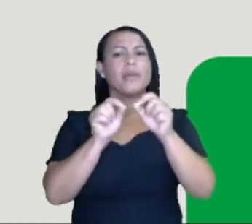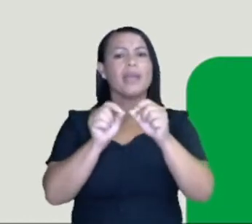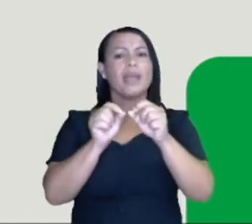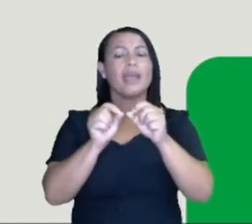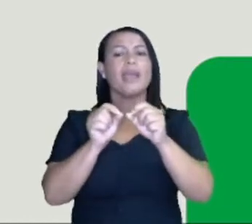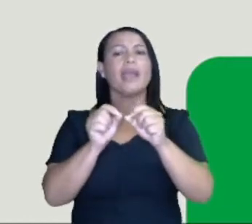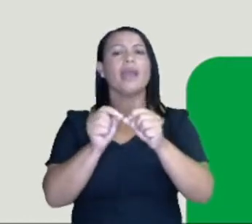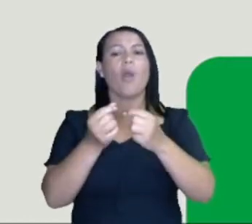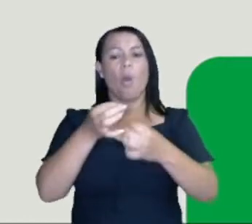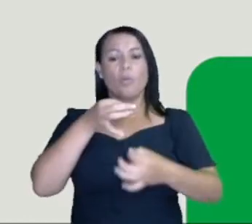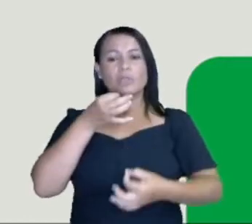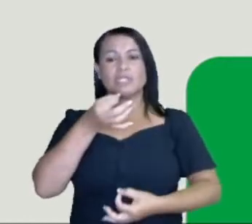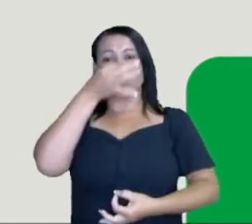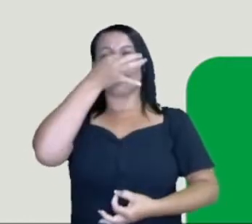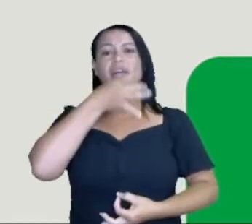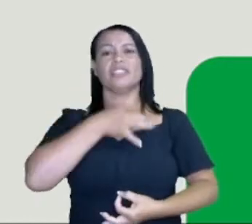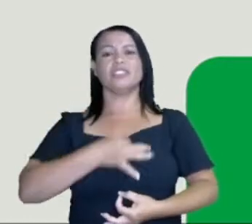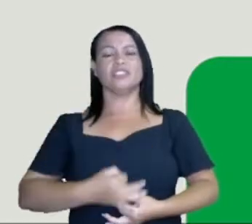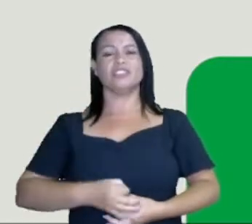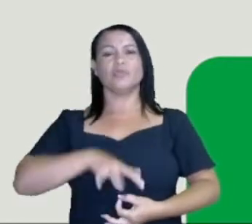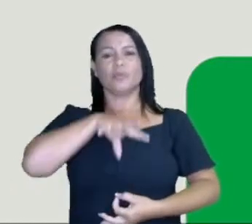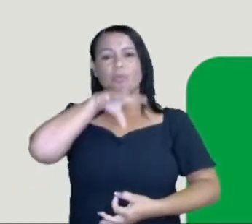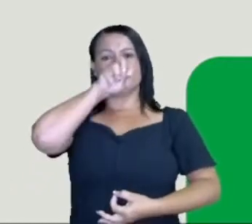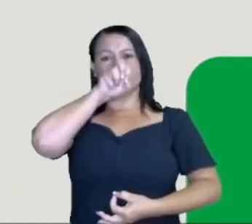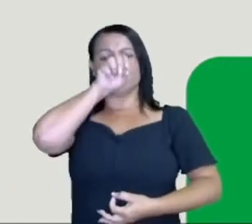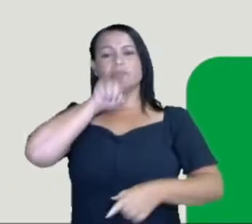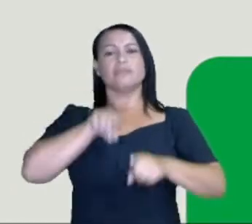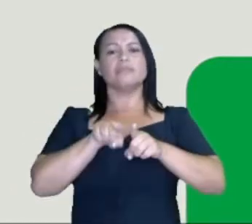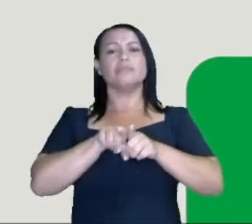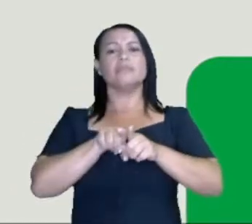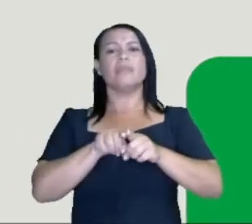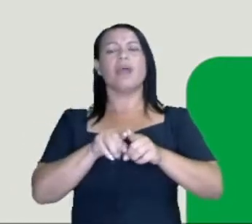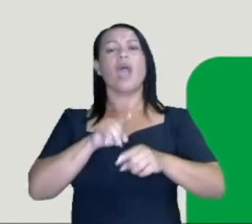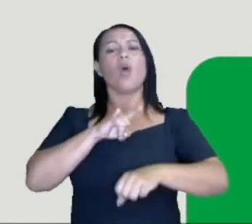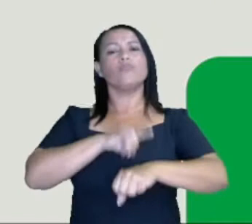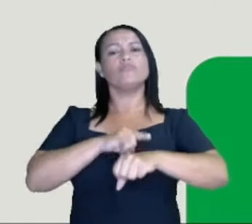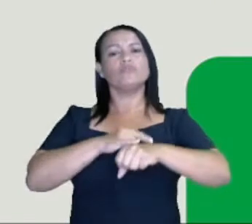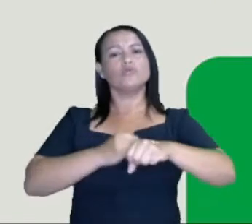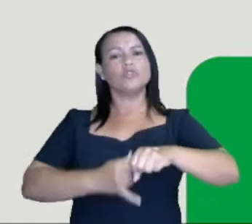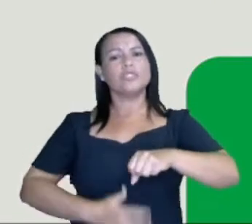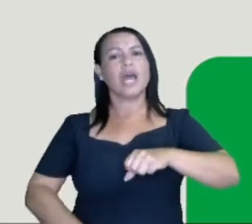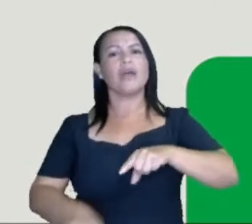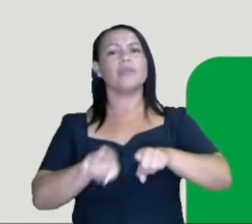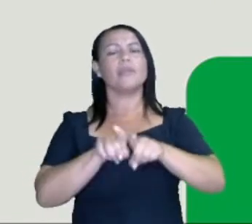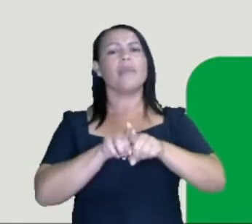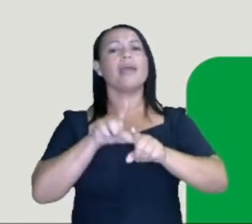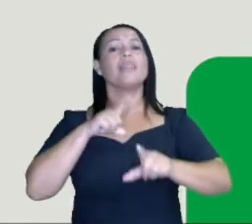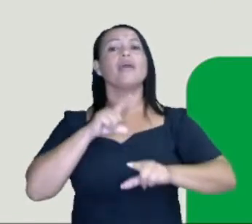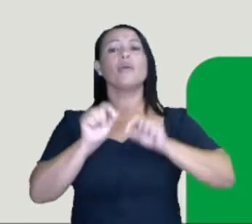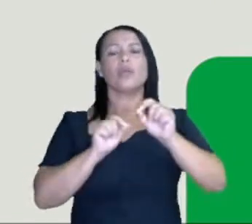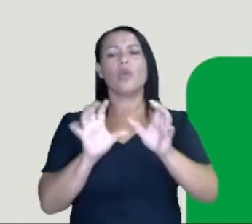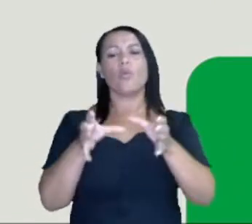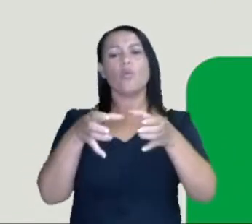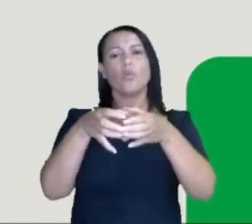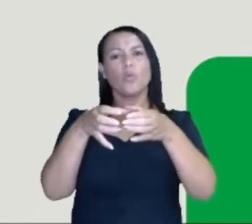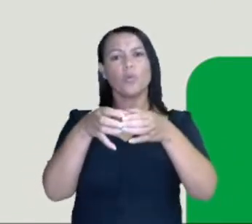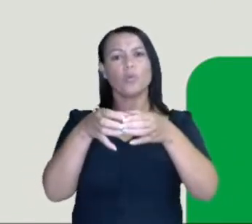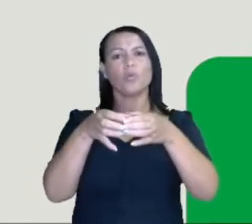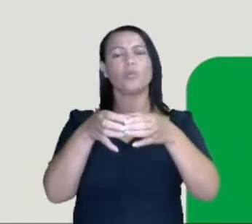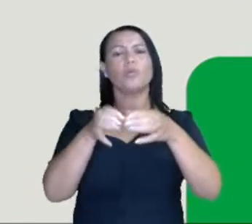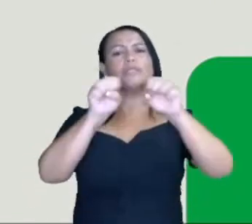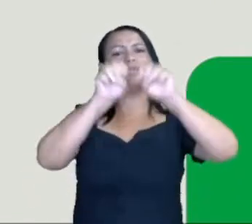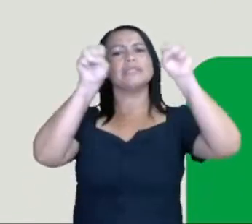sistema digestivo, o sistema respiratório, o sistema urinário. E esse conjunto de sistemas